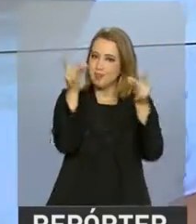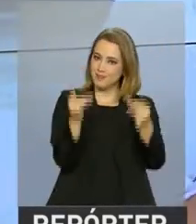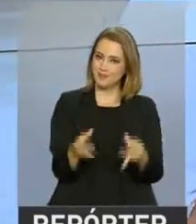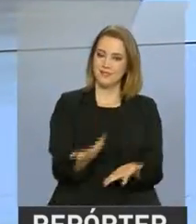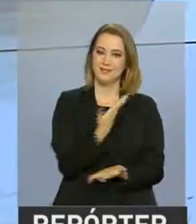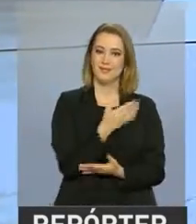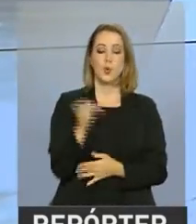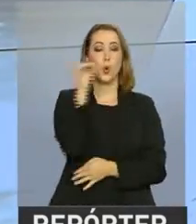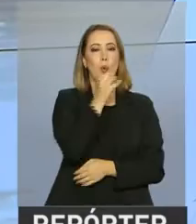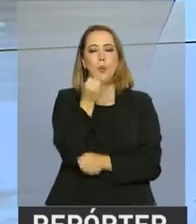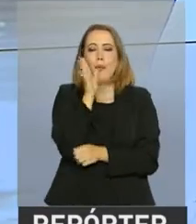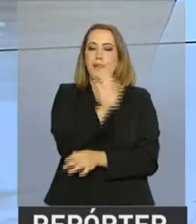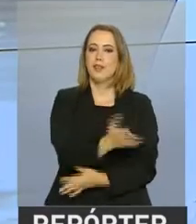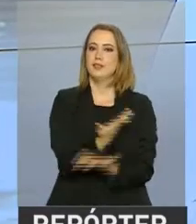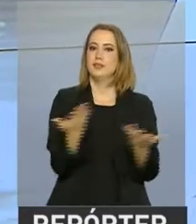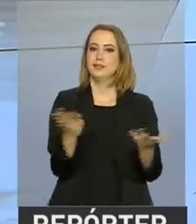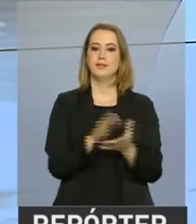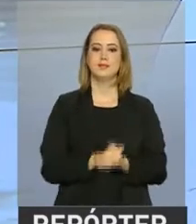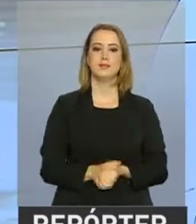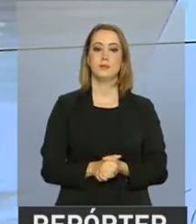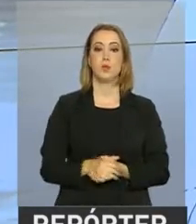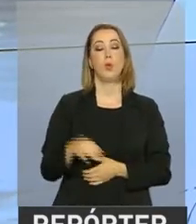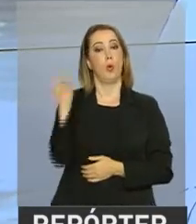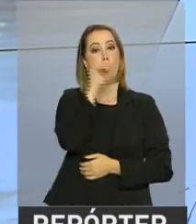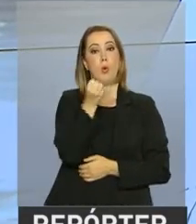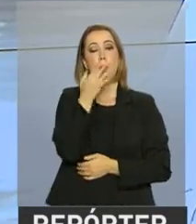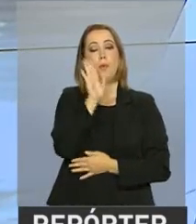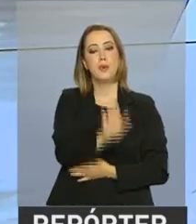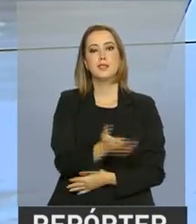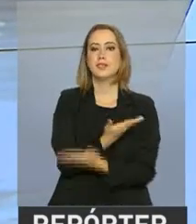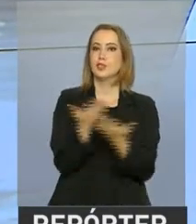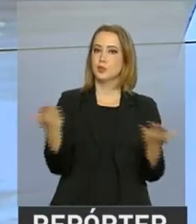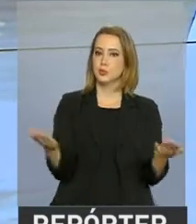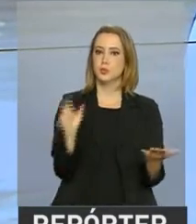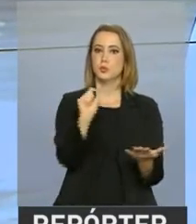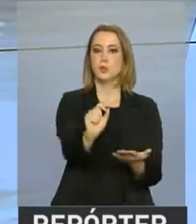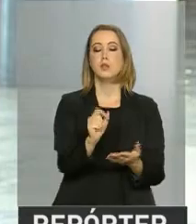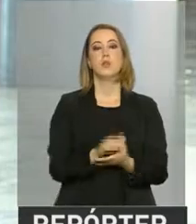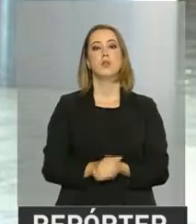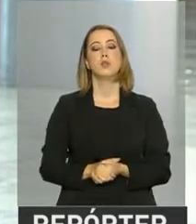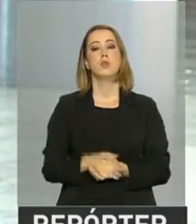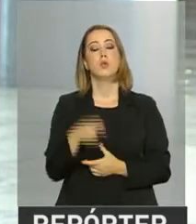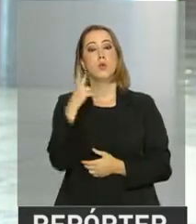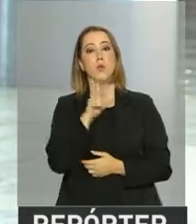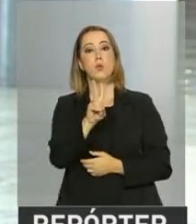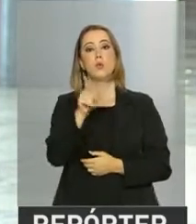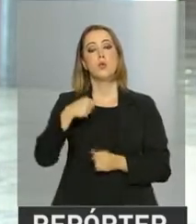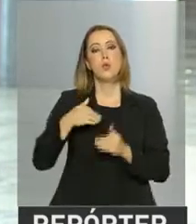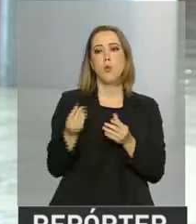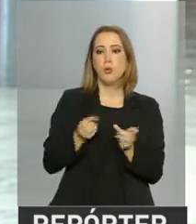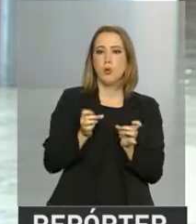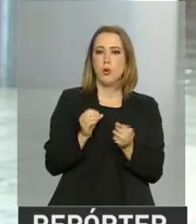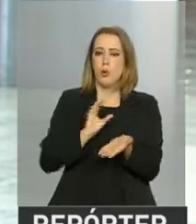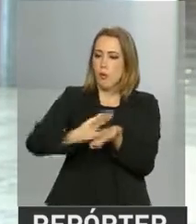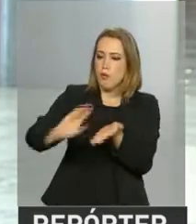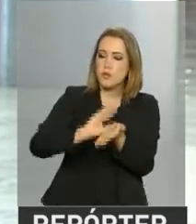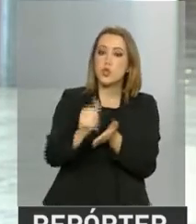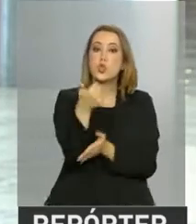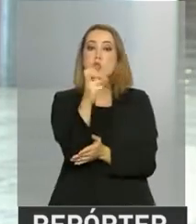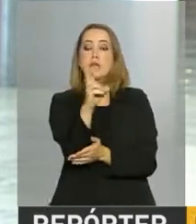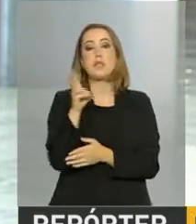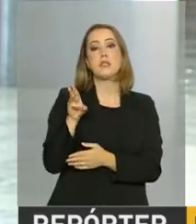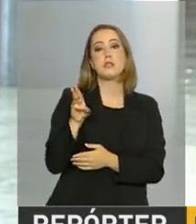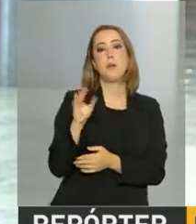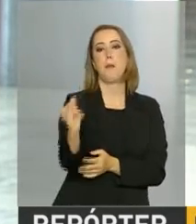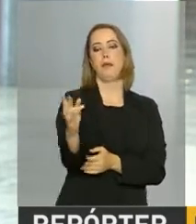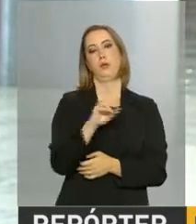gente. Oi, Paola, ótima tarde. Ótima tarde para você, Jaime. Ótima tarde a todos. Olha, Jaime, foram investidos quase 15 bilhões